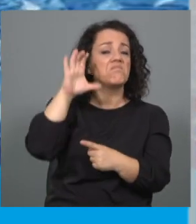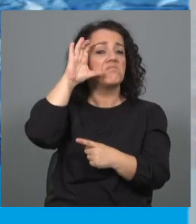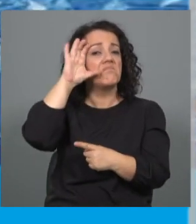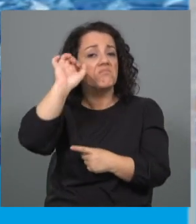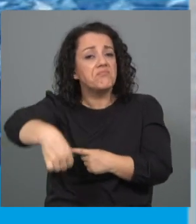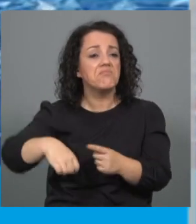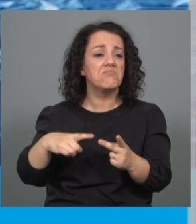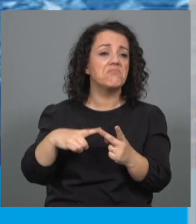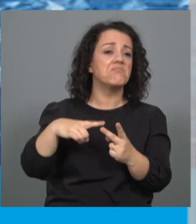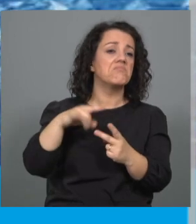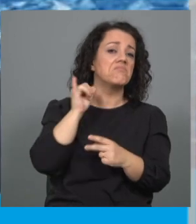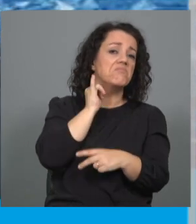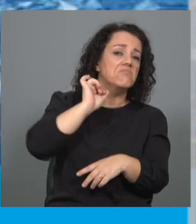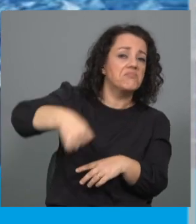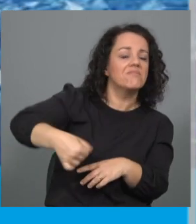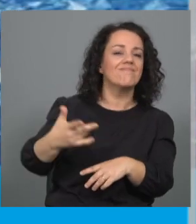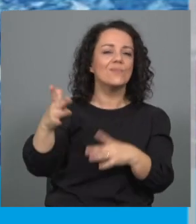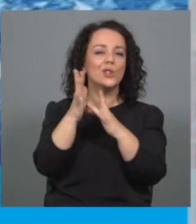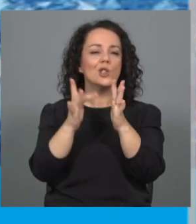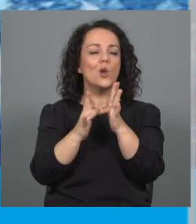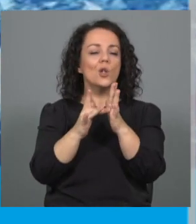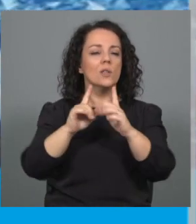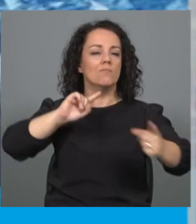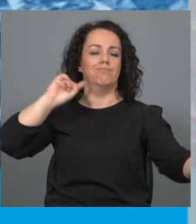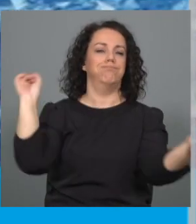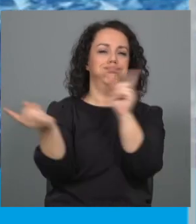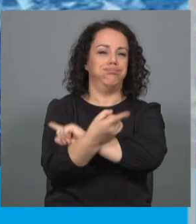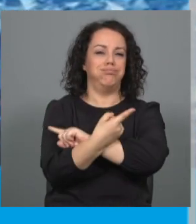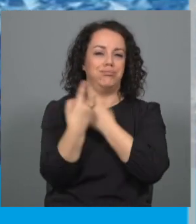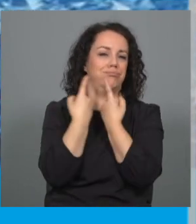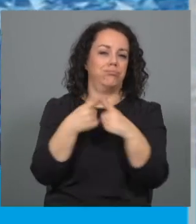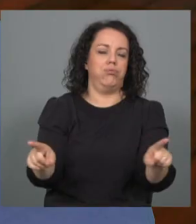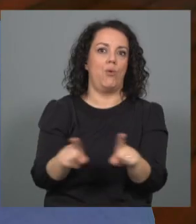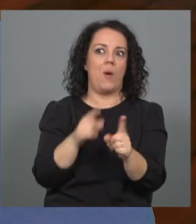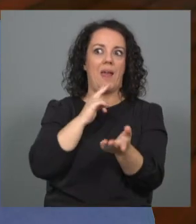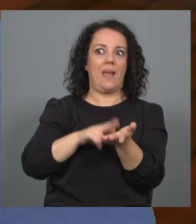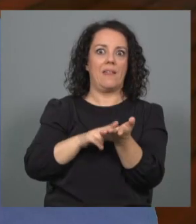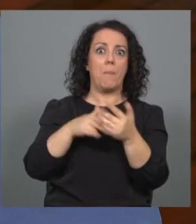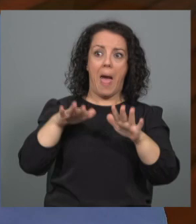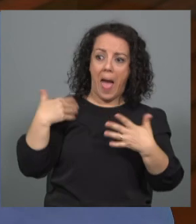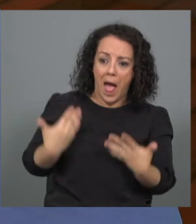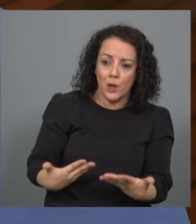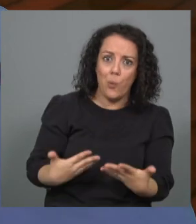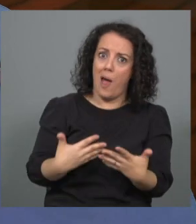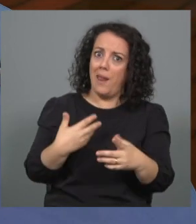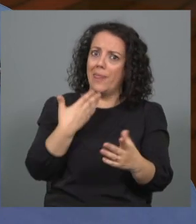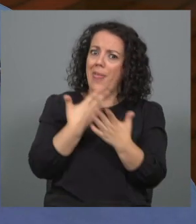no fundo, Jesus é o oposto de tudo isto. É esta realidade que é extremamente provocadora, como continua a ser provocadora hoje, atenção.